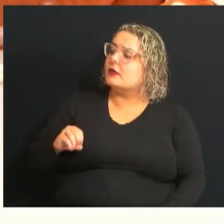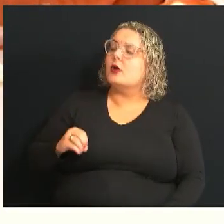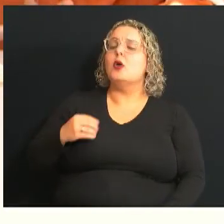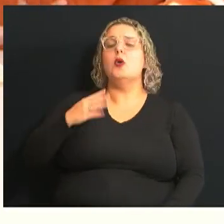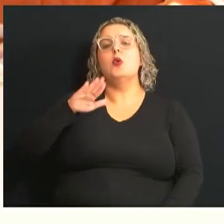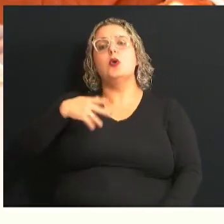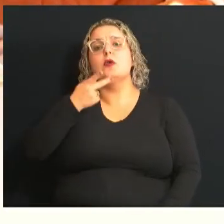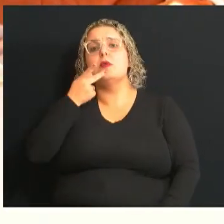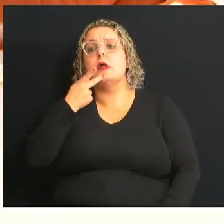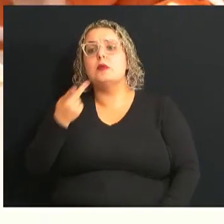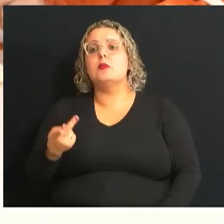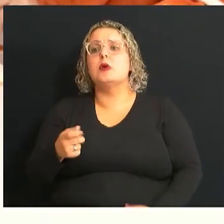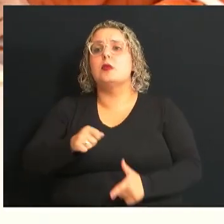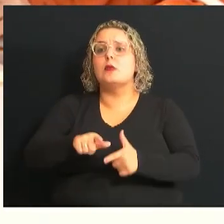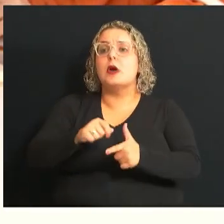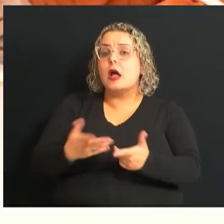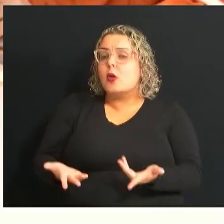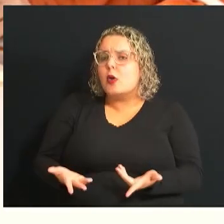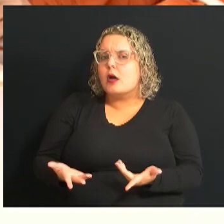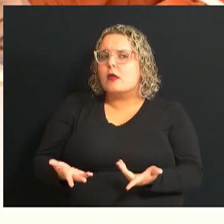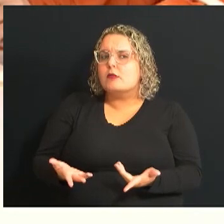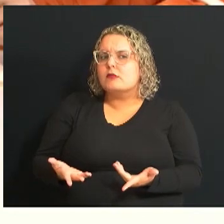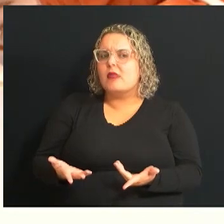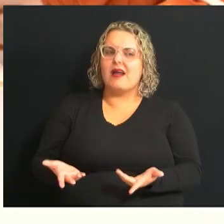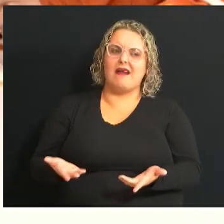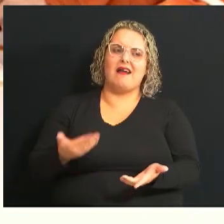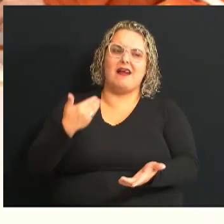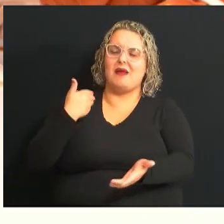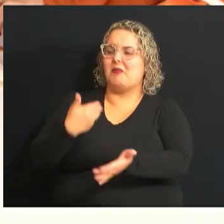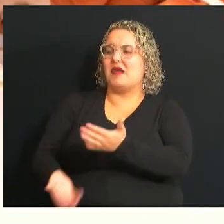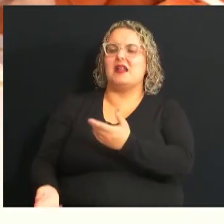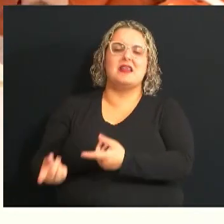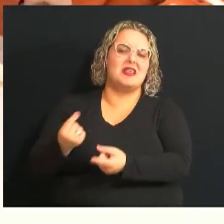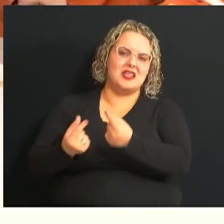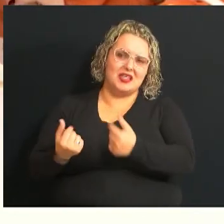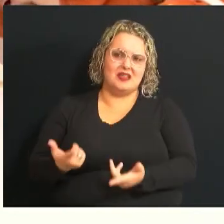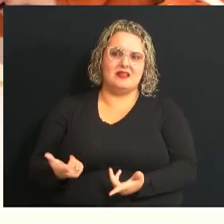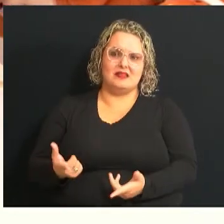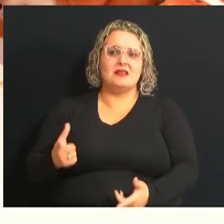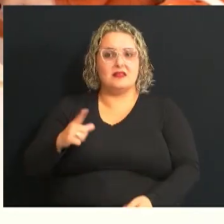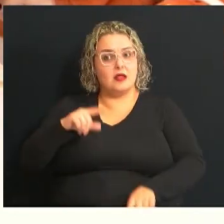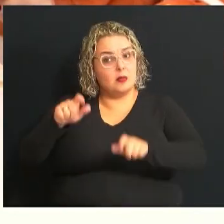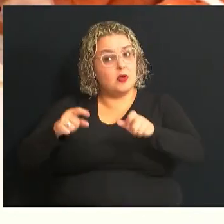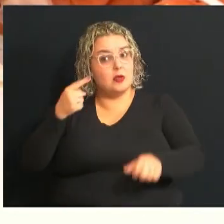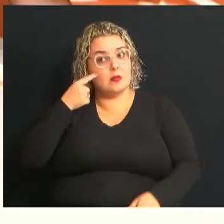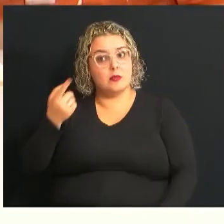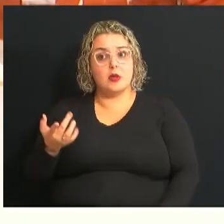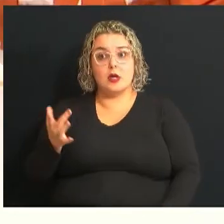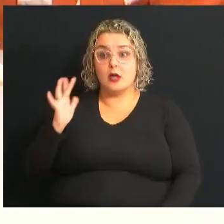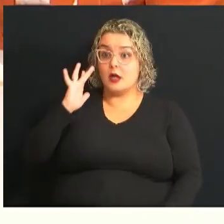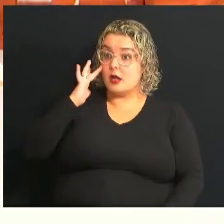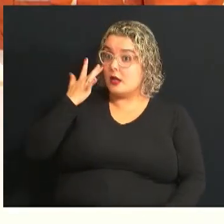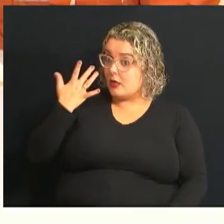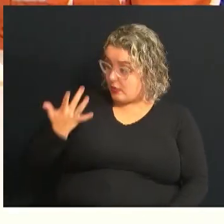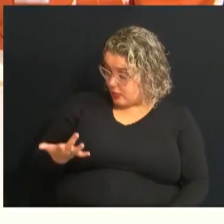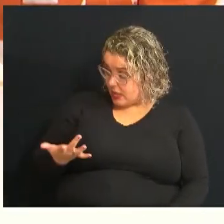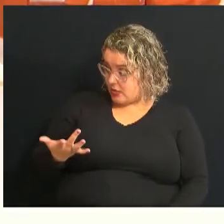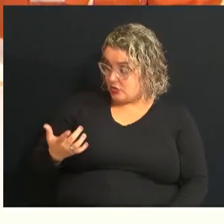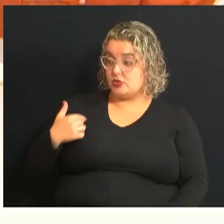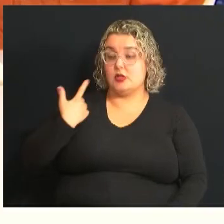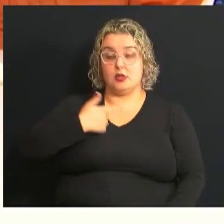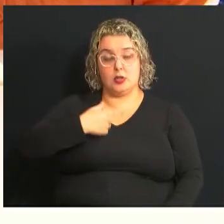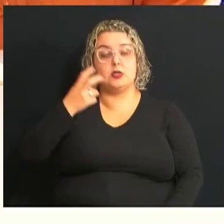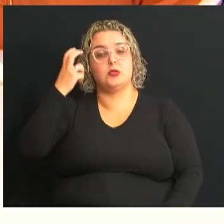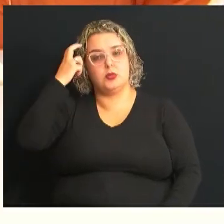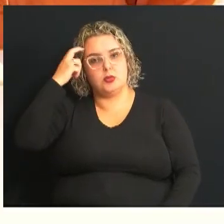assim, aluguel é jogar dinheiro fora. Ainda tem muita gente que pensa assim, né? Eu acho que na nossa cultura brasileira